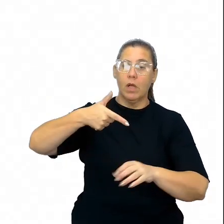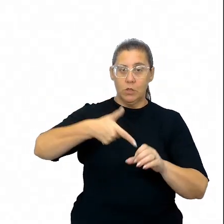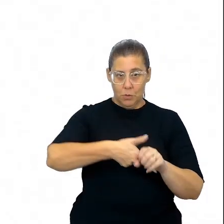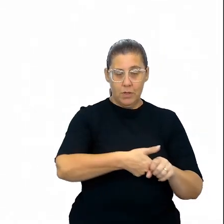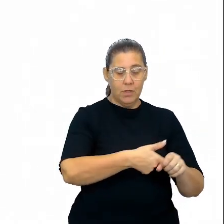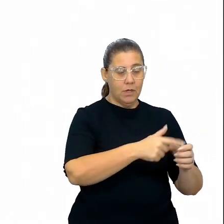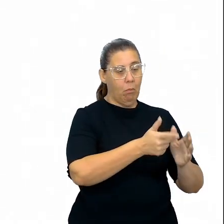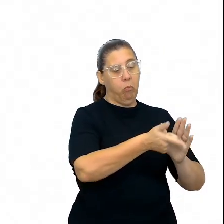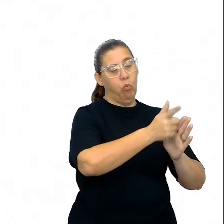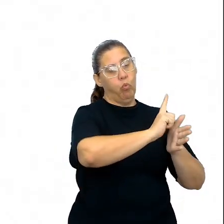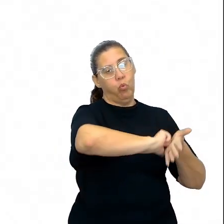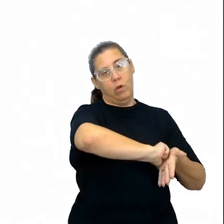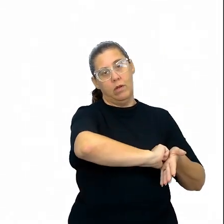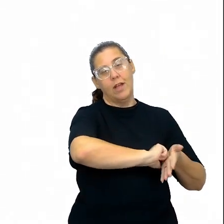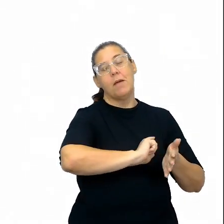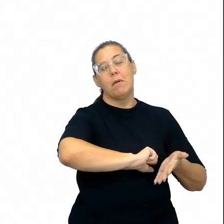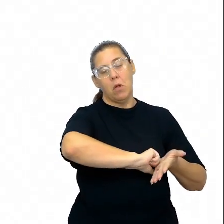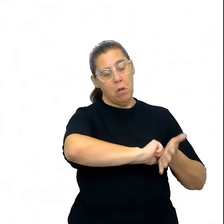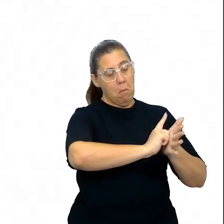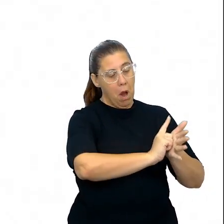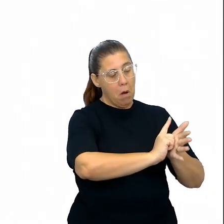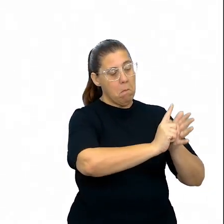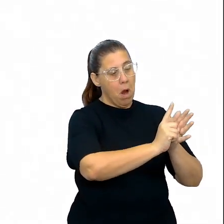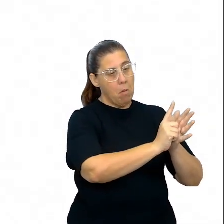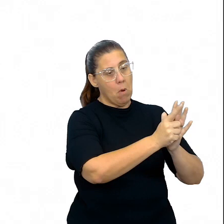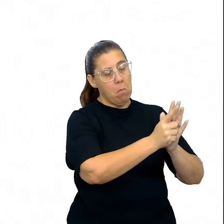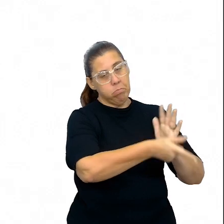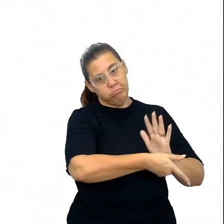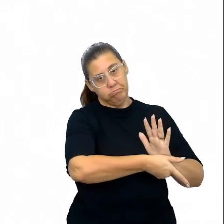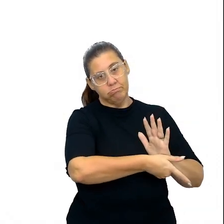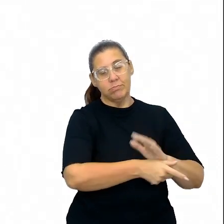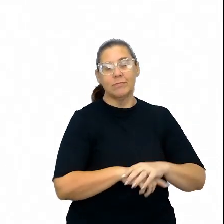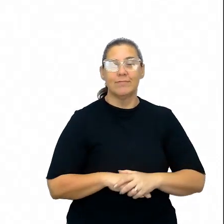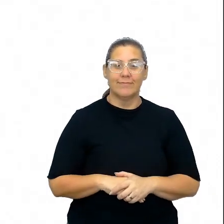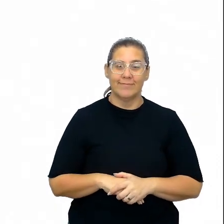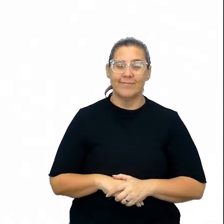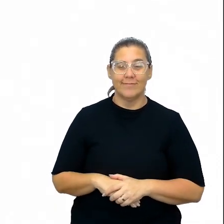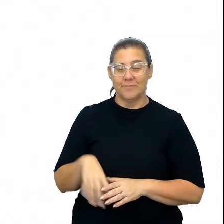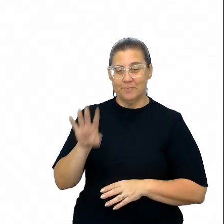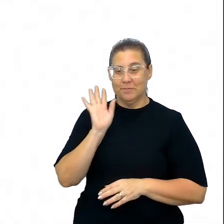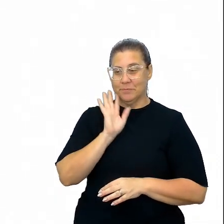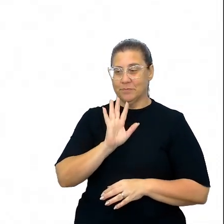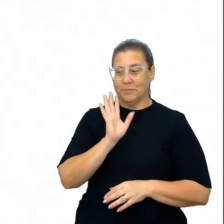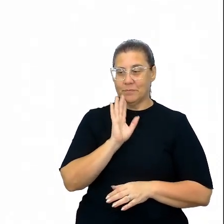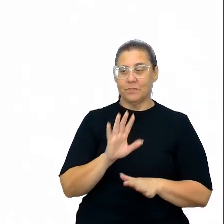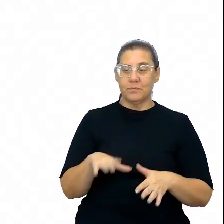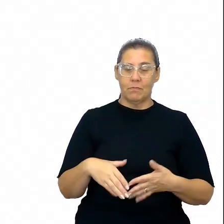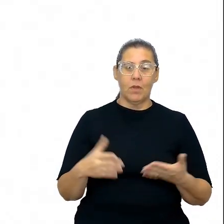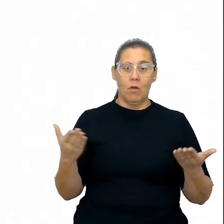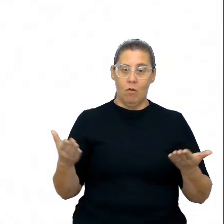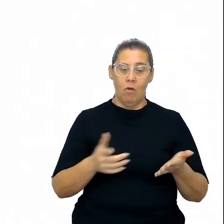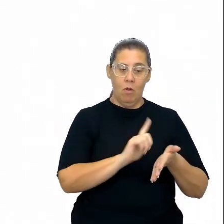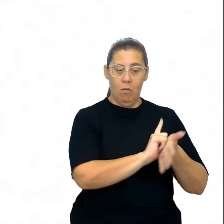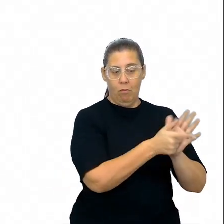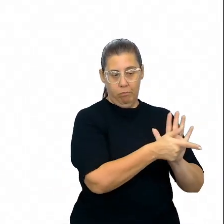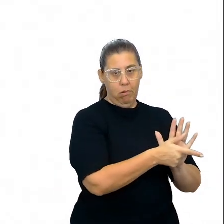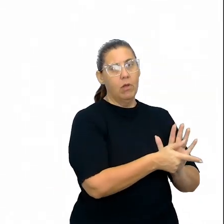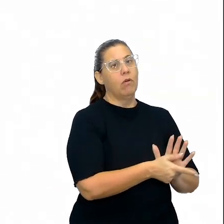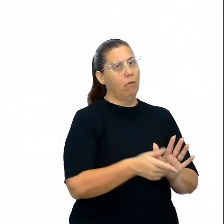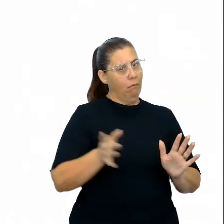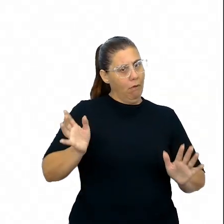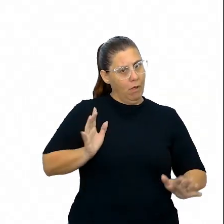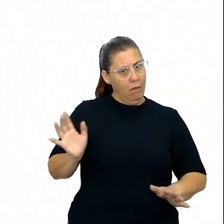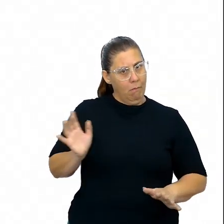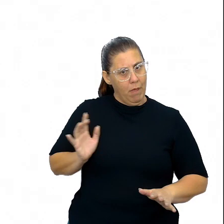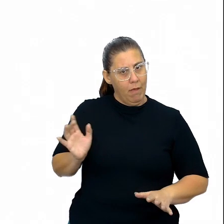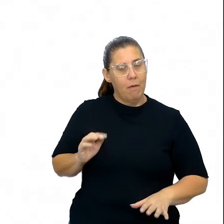o cheio e aparece o quê? Meio, 1/4 e 3/4 de combustível. Olha que legal, né? Então quem está hoje no cheio lá está bem, porque a maioria